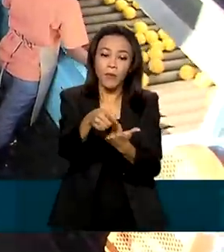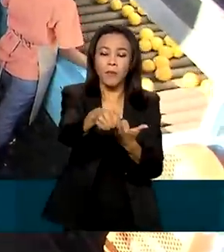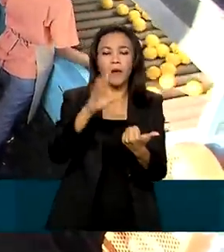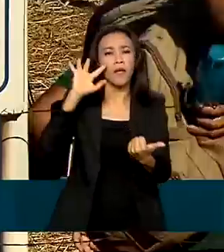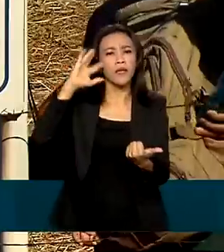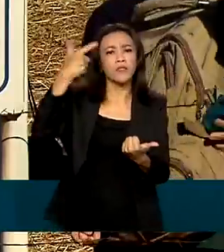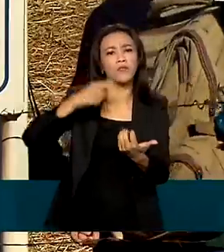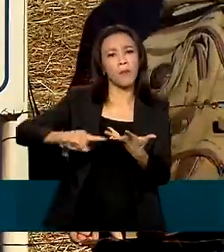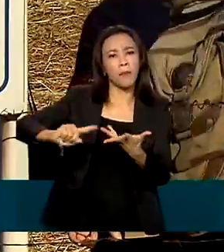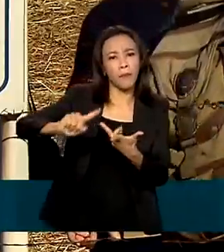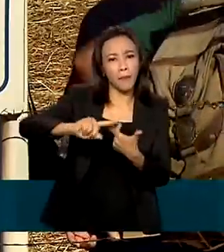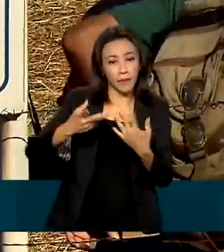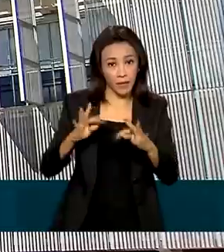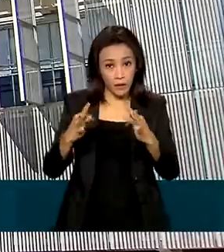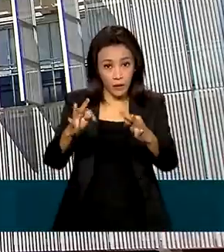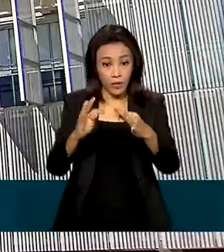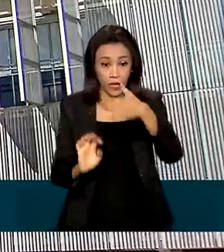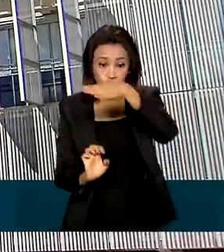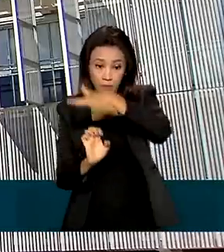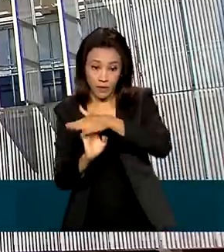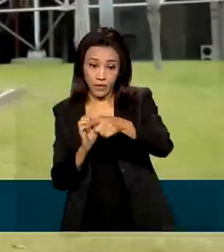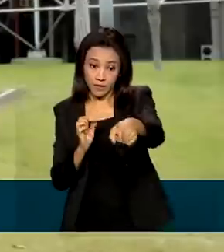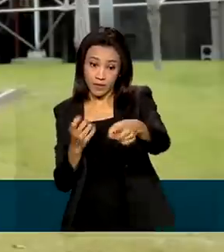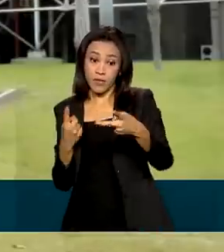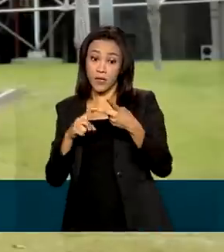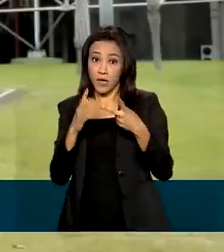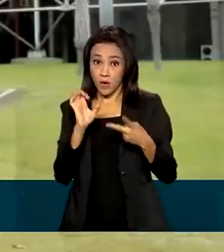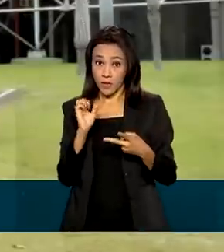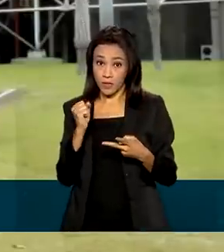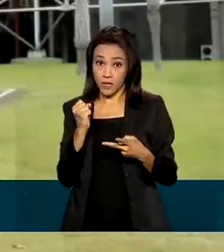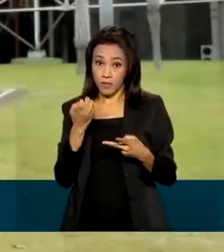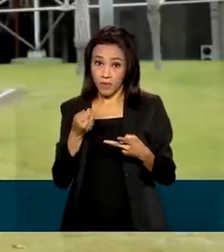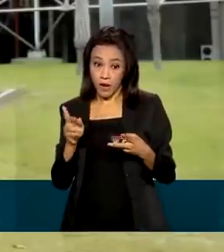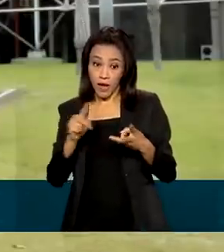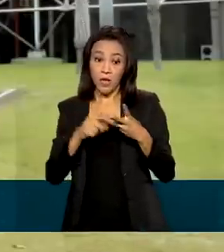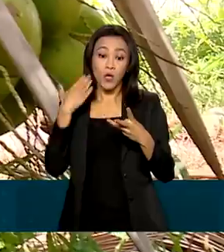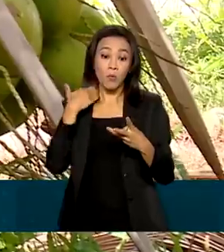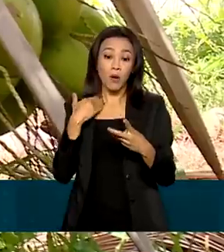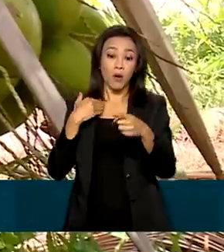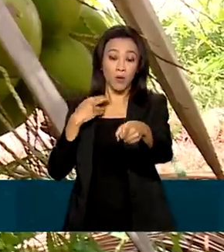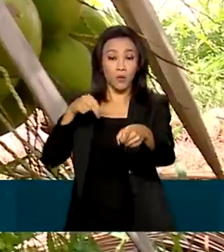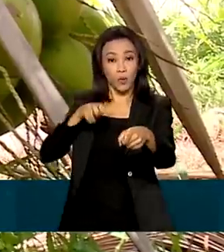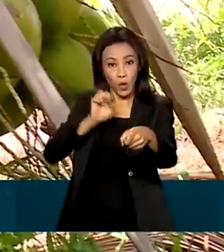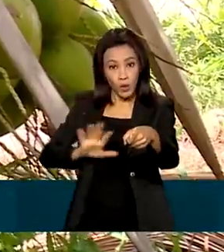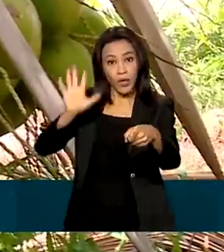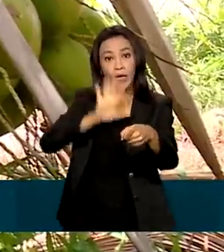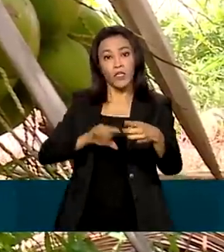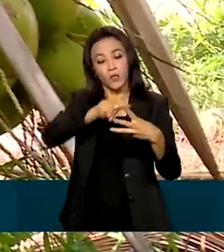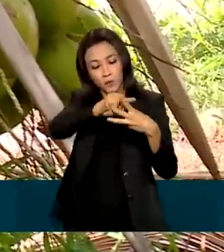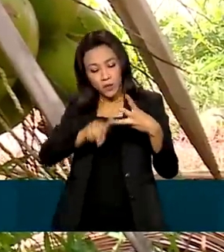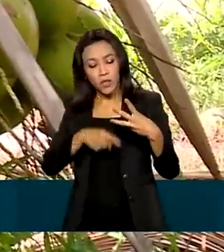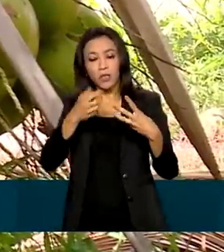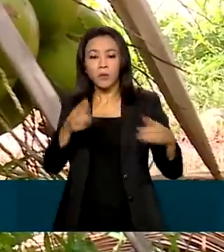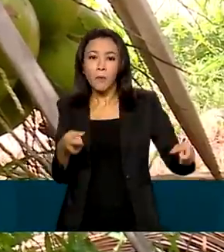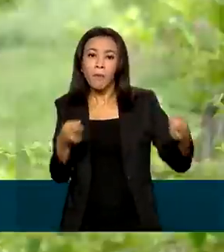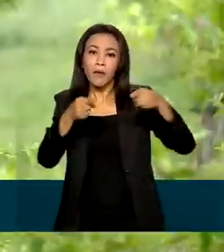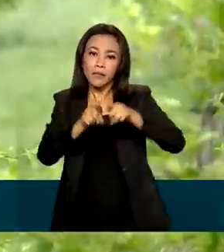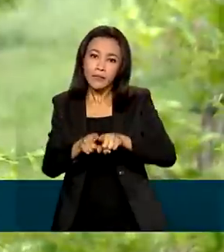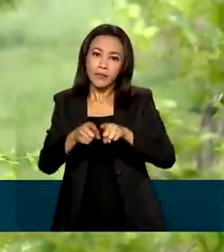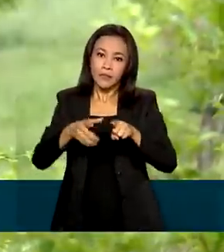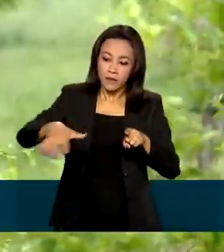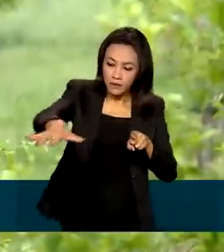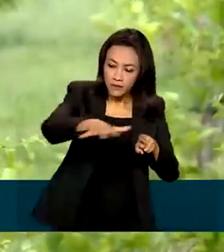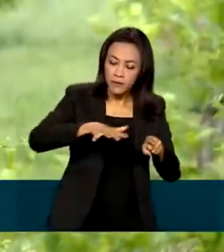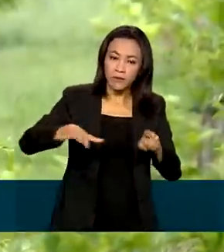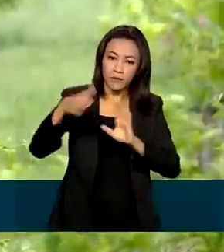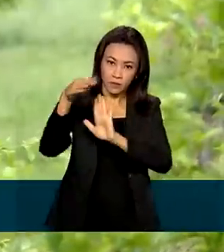tecnológicas a Embrapa o SEBRAE e o Banco do Nordeste também são parceiros do Agro Nordeste digital Até